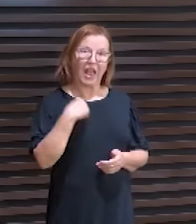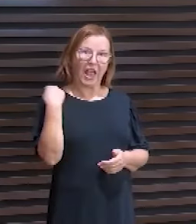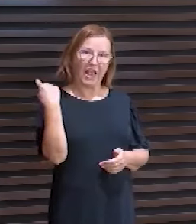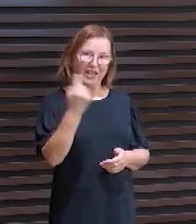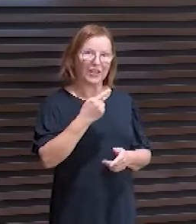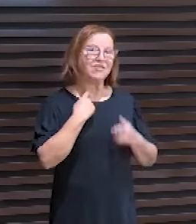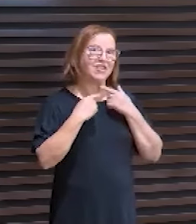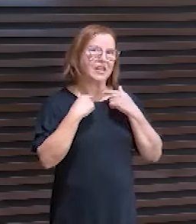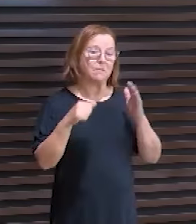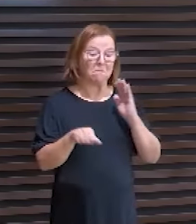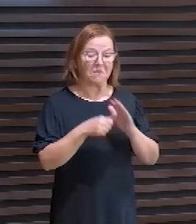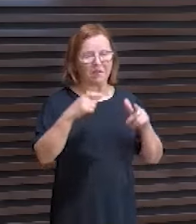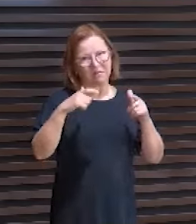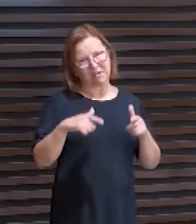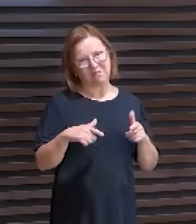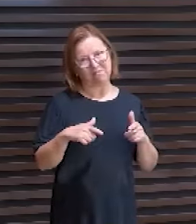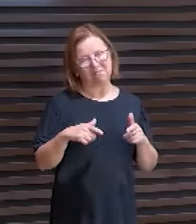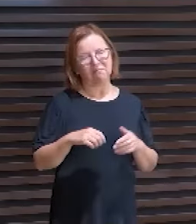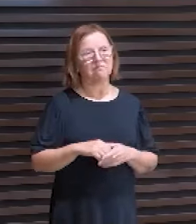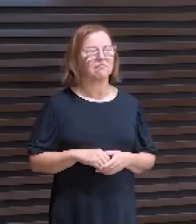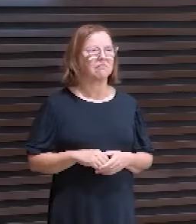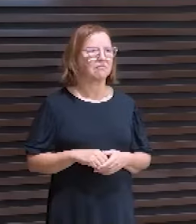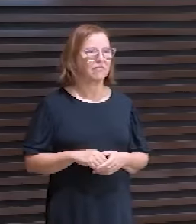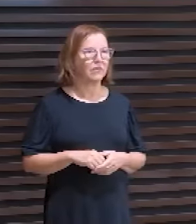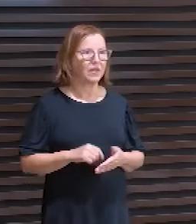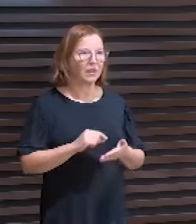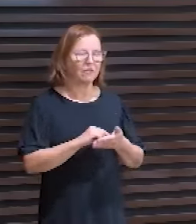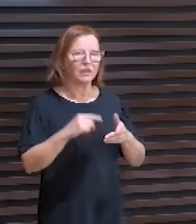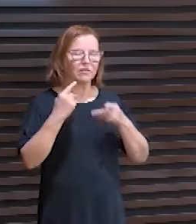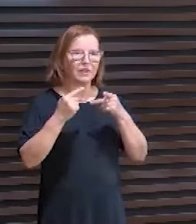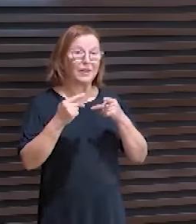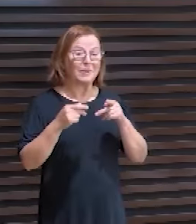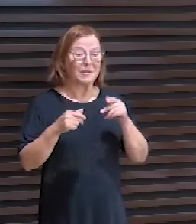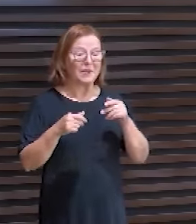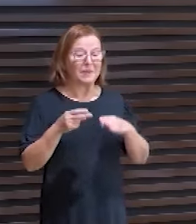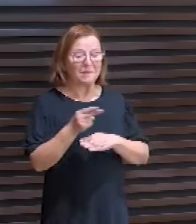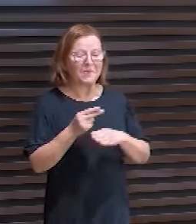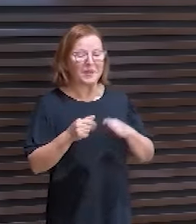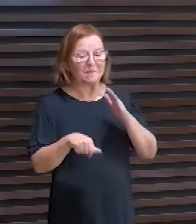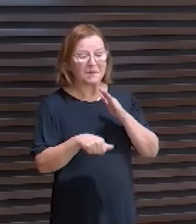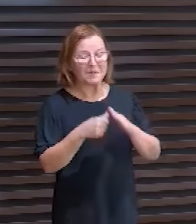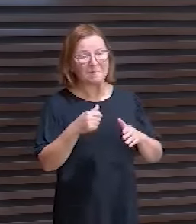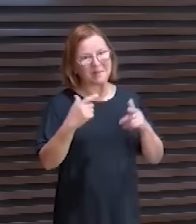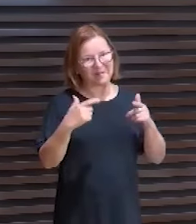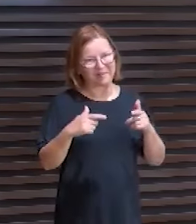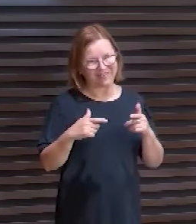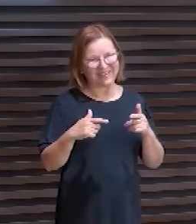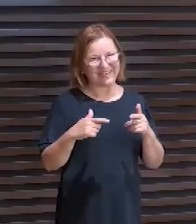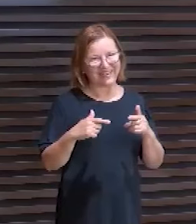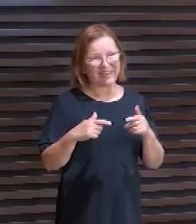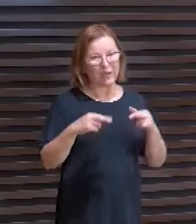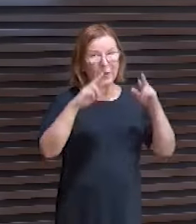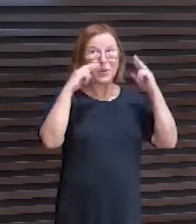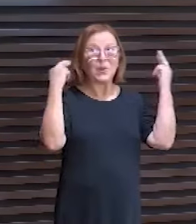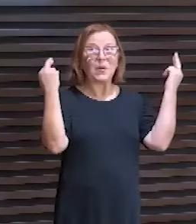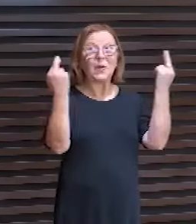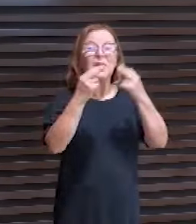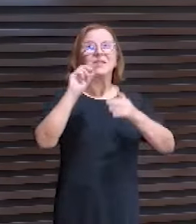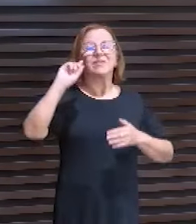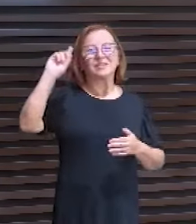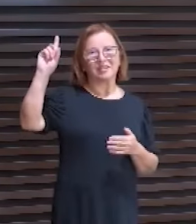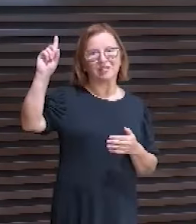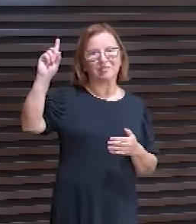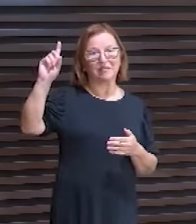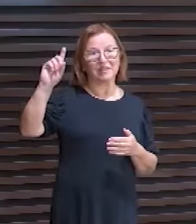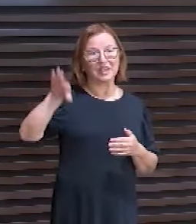lugar e aquele Versículo que diz buscar em primeiro lugar o reino de Deus ele vem para segundo lugar porque aí buscar em primeiro lugar